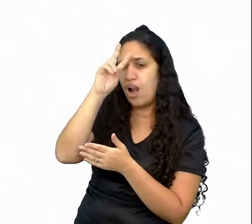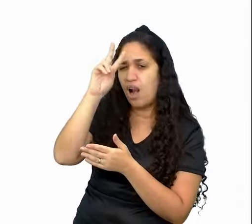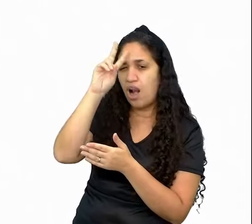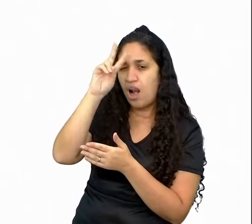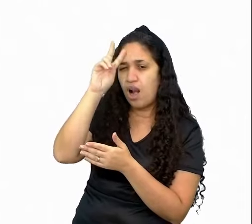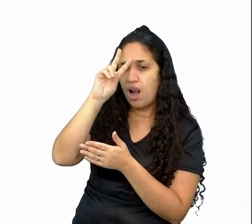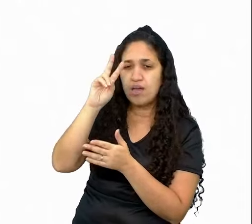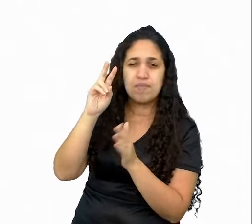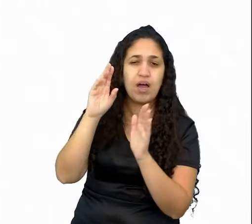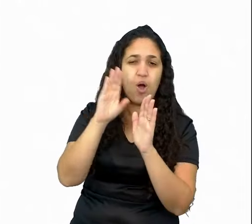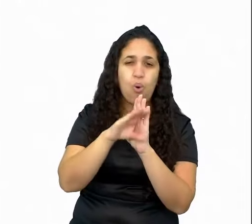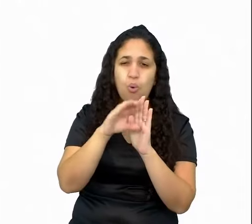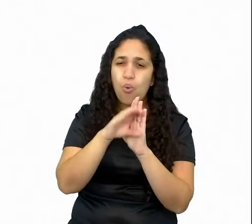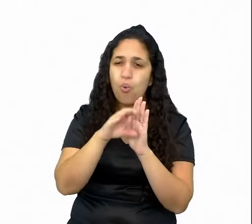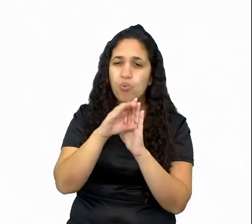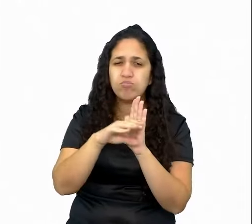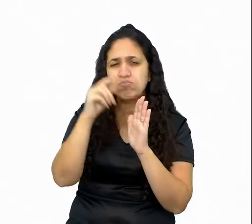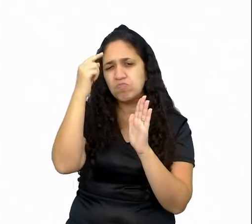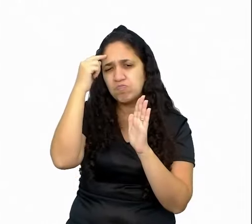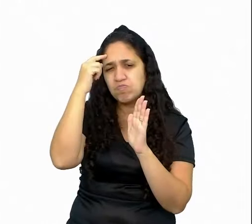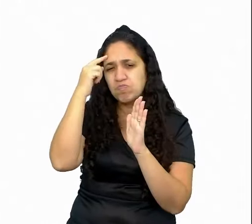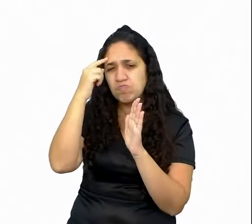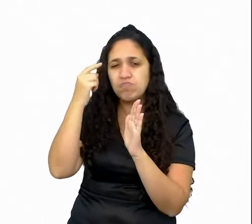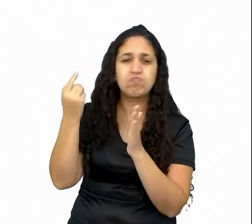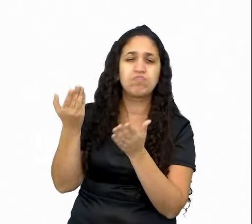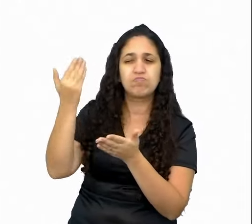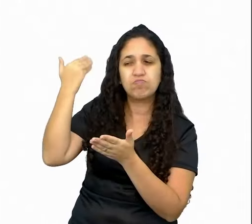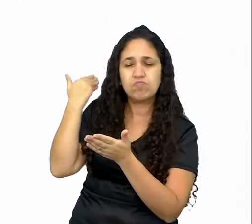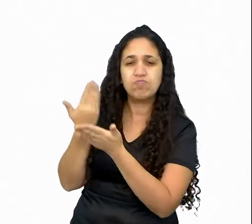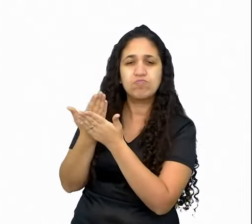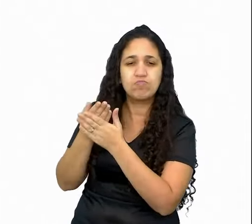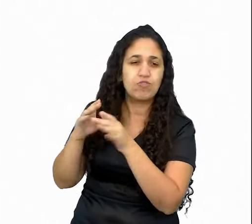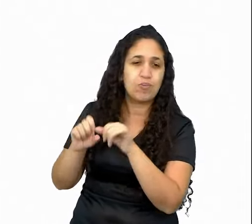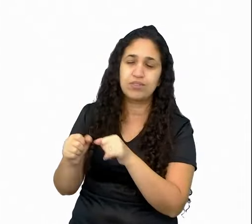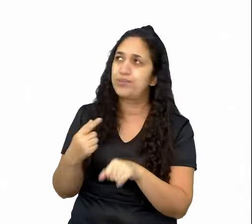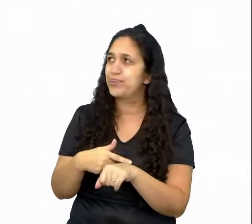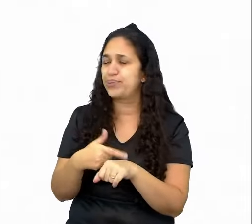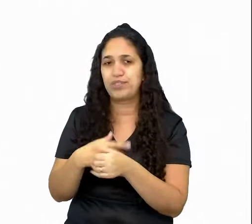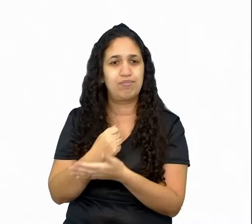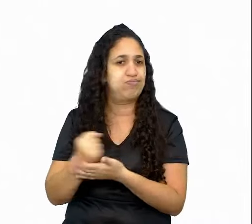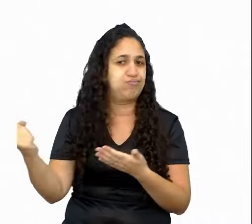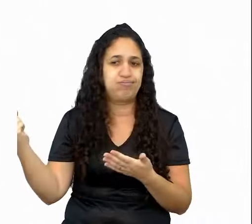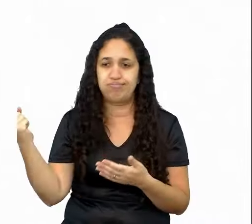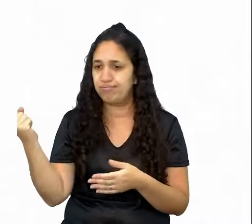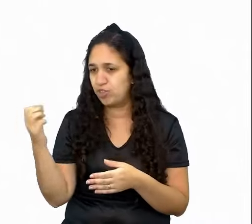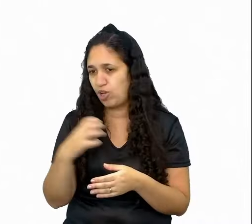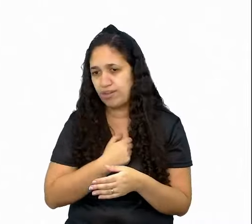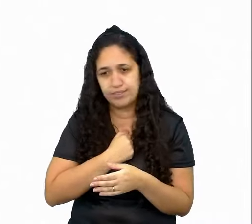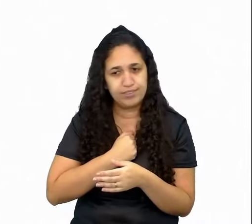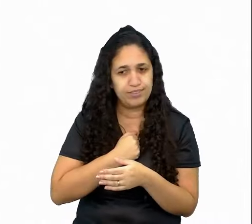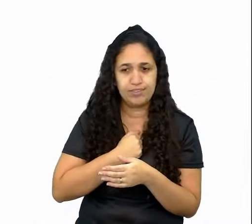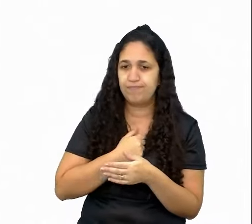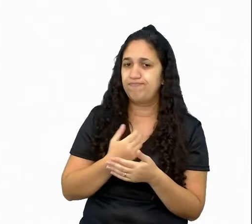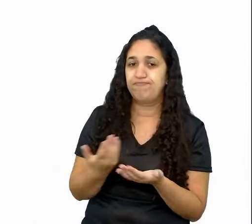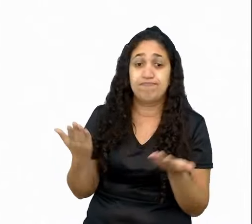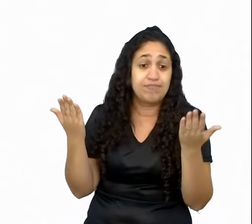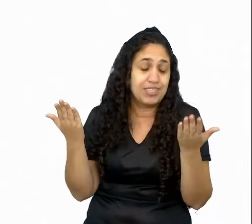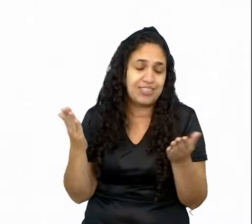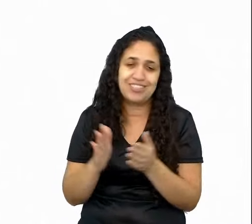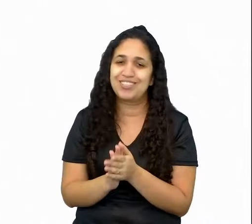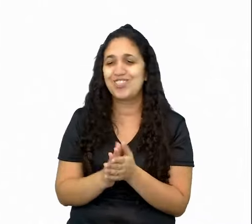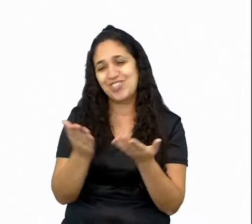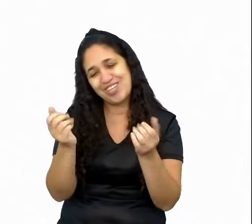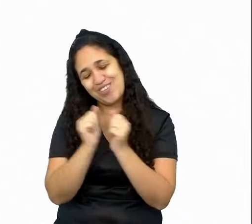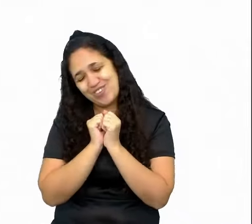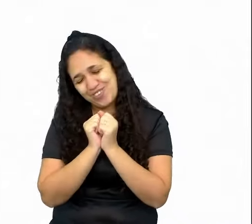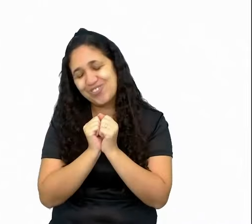principais conceitos e ideias discutidos na formação anterior. Nosso tempo é muito curto, né, gente? Isso me angustia, mas está ótimo. Só de estar aqui com vocês